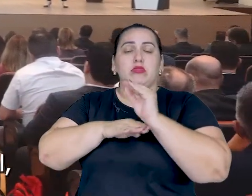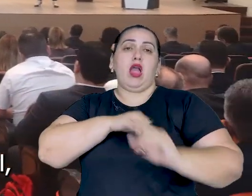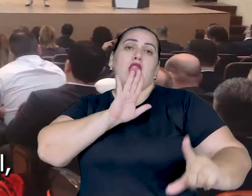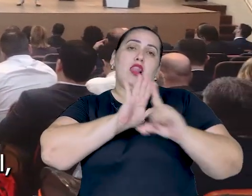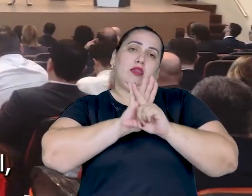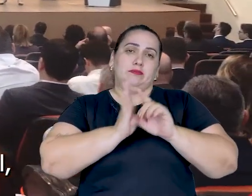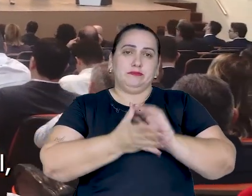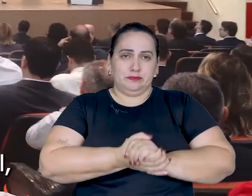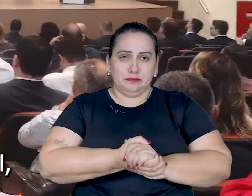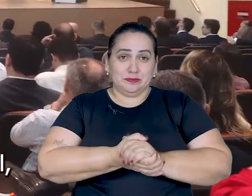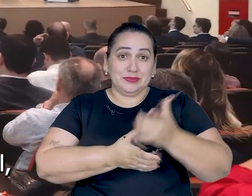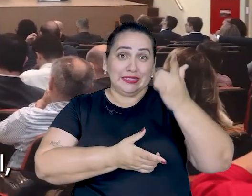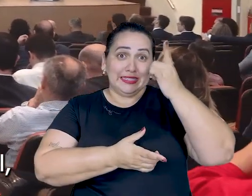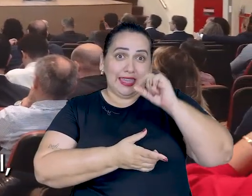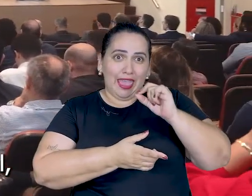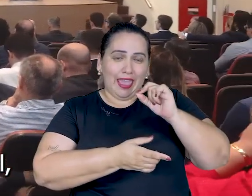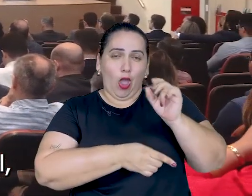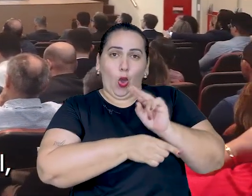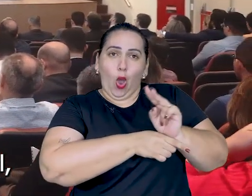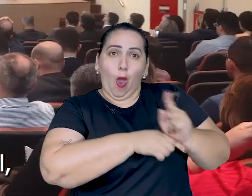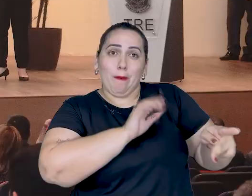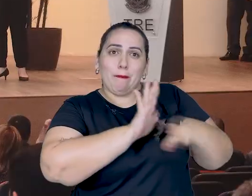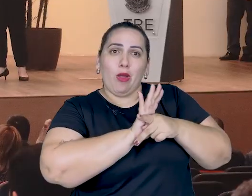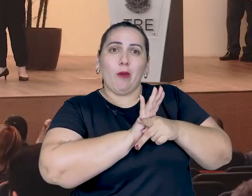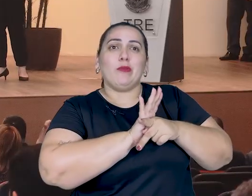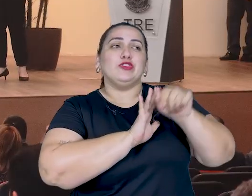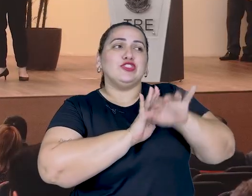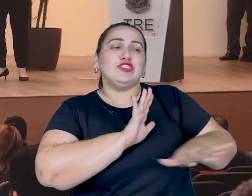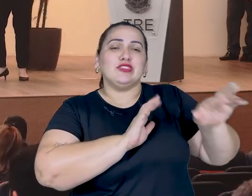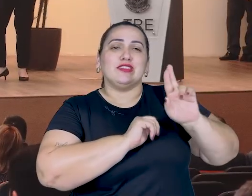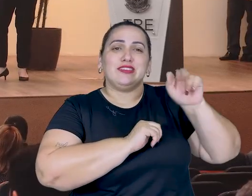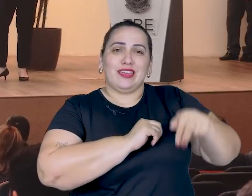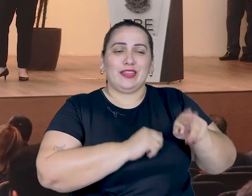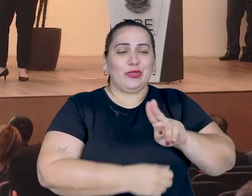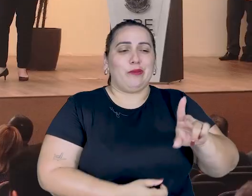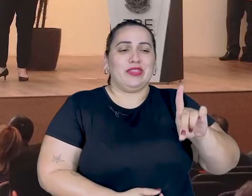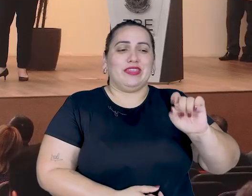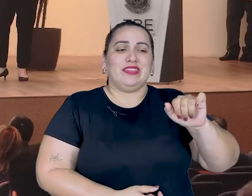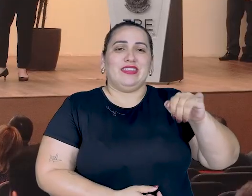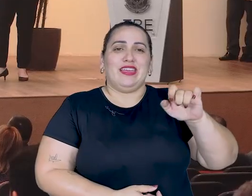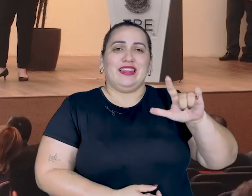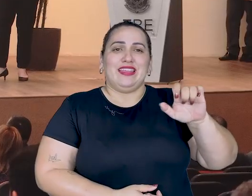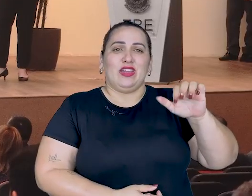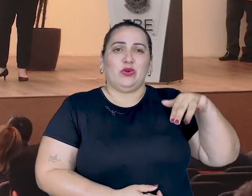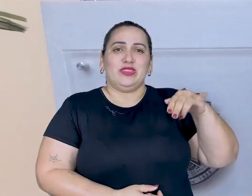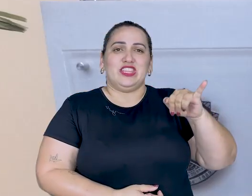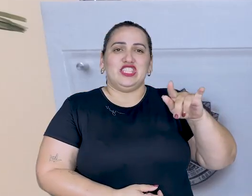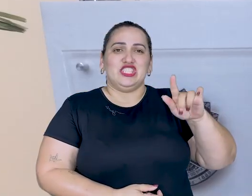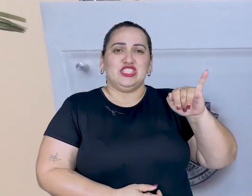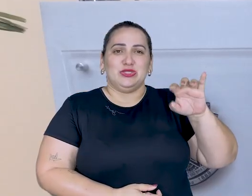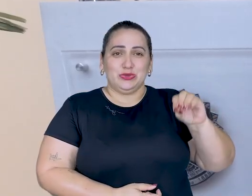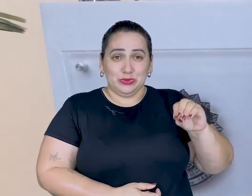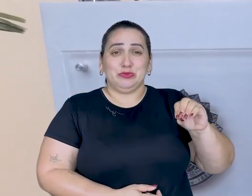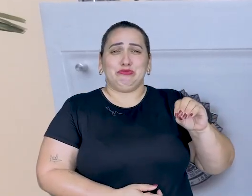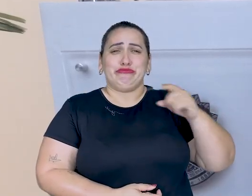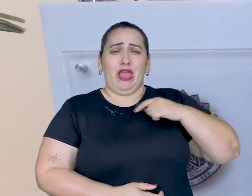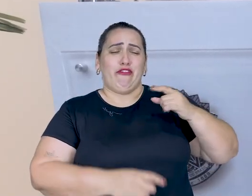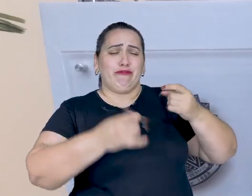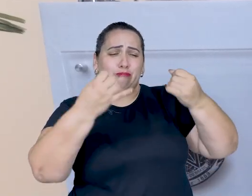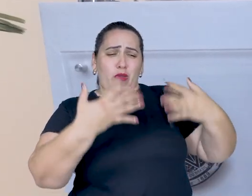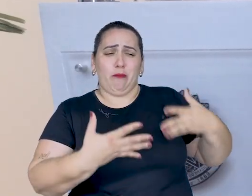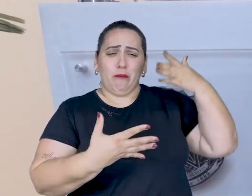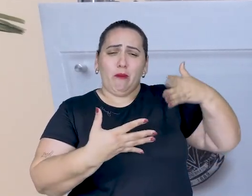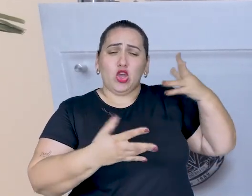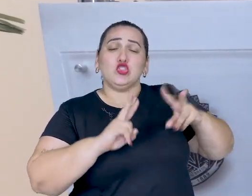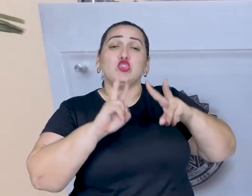palestrantes foi a corregedora da Procuradoria-Geral Federal, Daniele Gontijo, que abordou em sua apresentação a diferença de dados